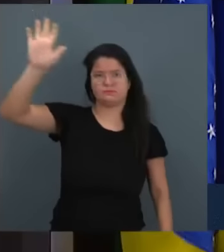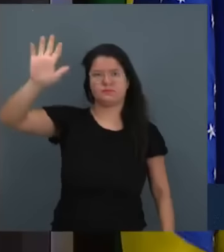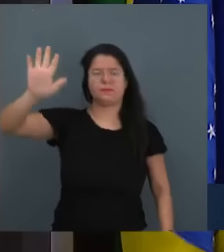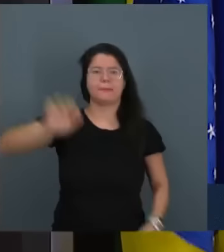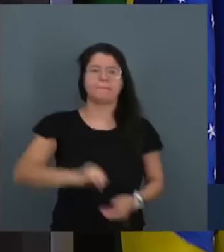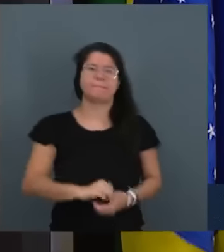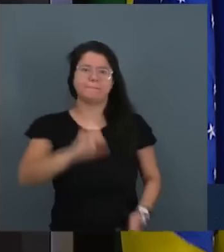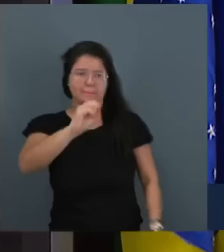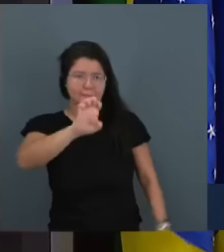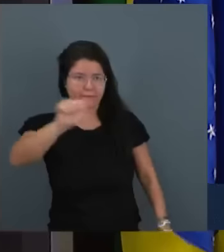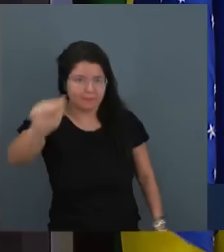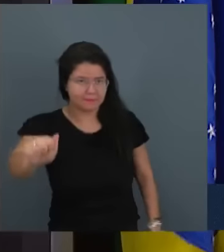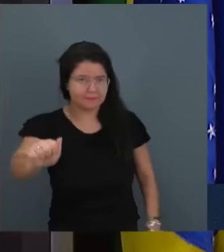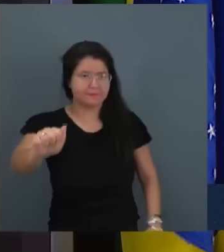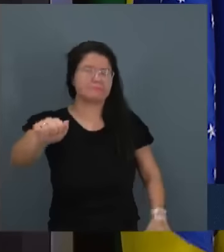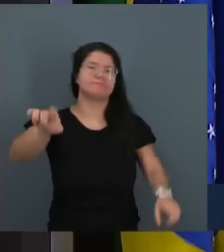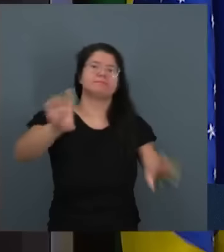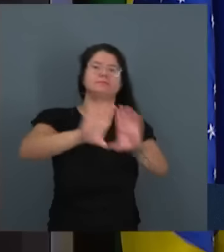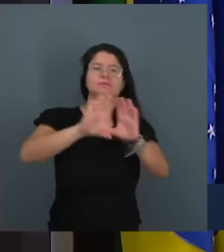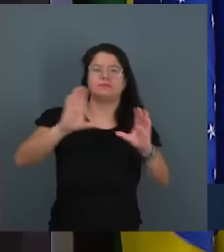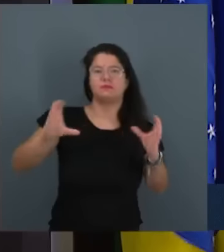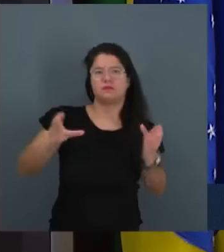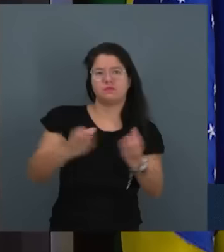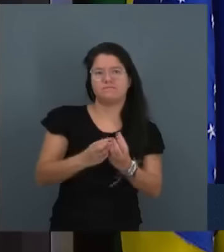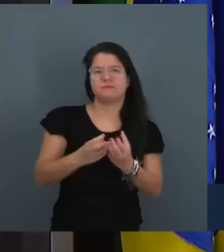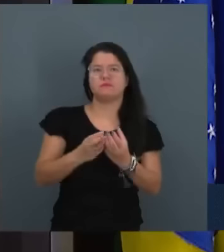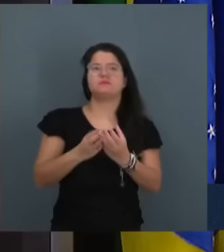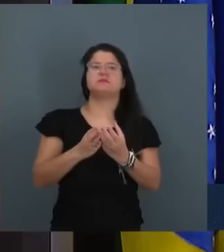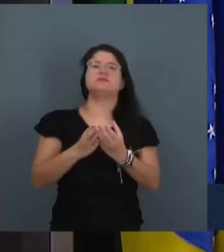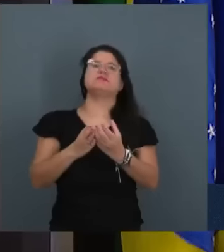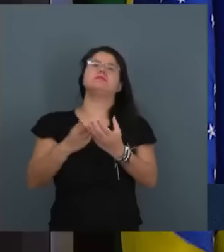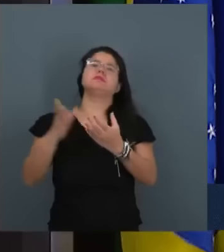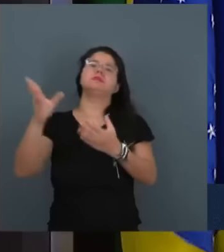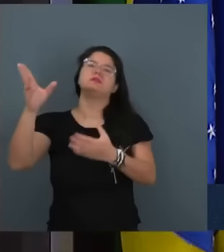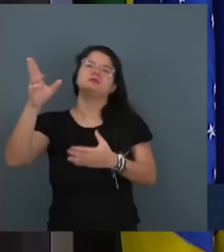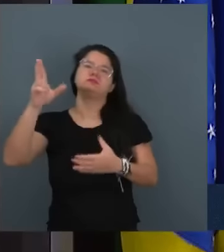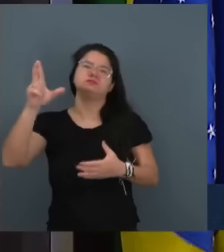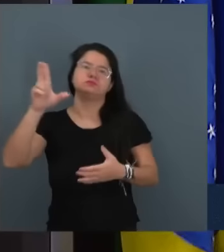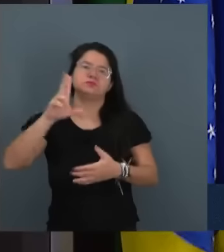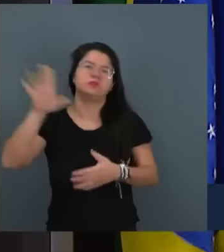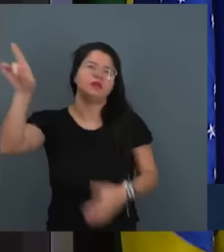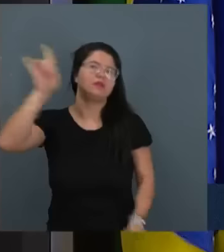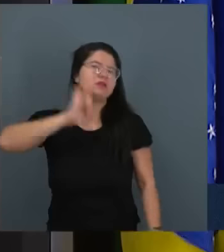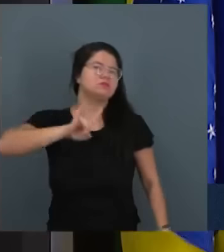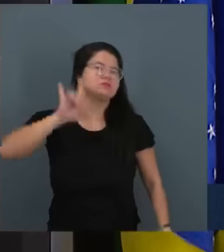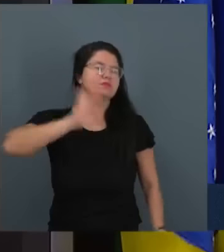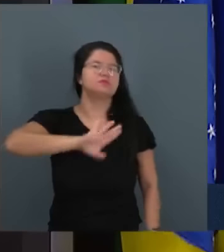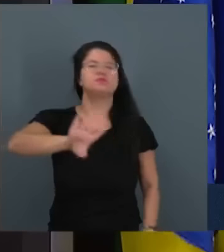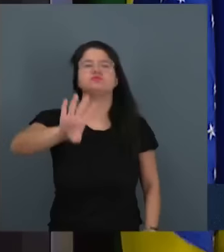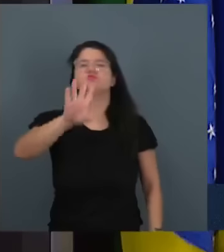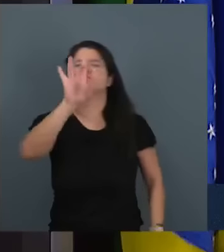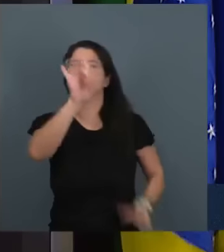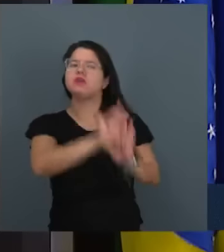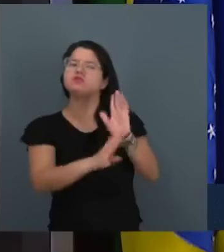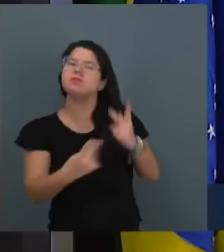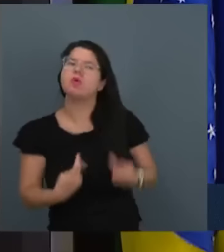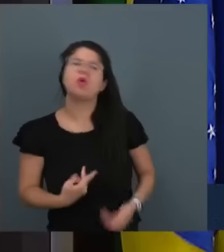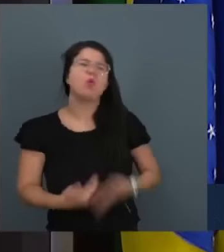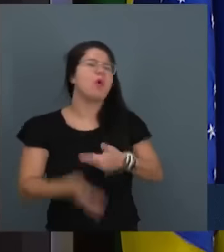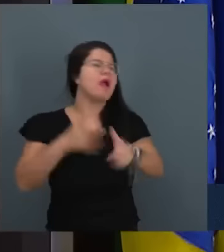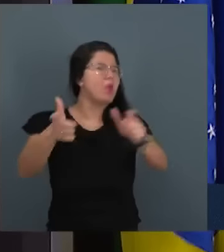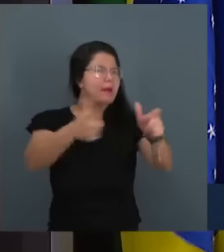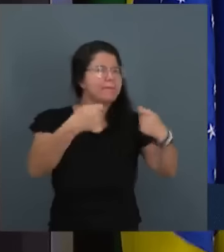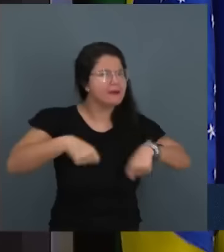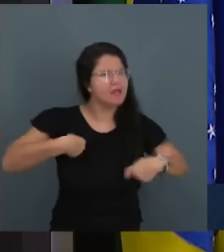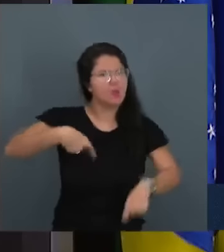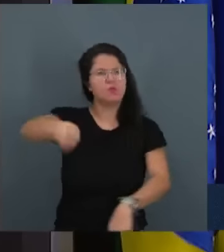a OEA, é a Comissão Interamericana de Direitos Humanos, onde tiver que ir, eu irei.